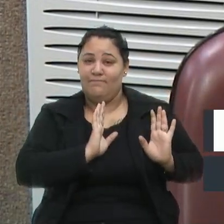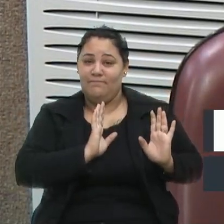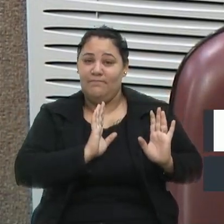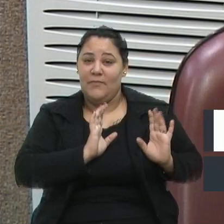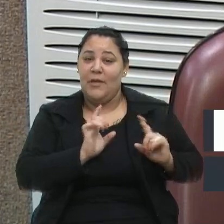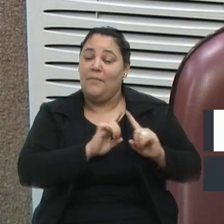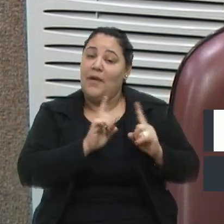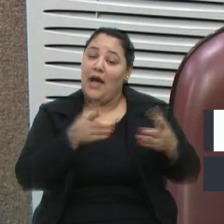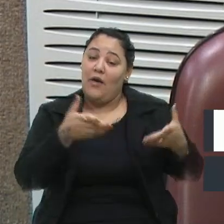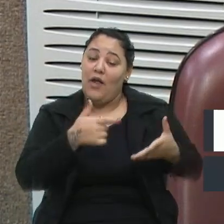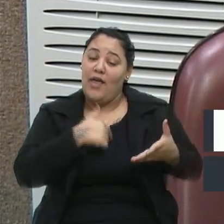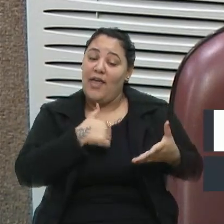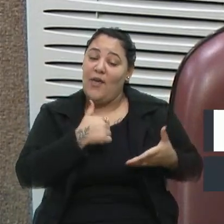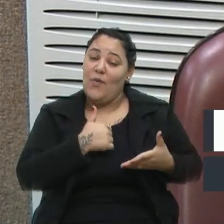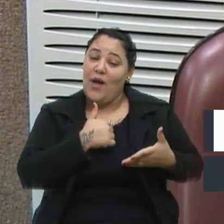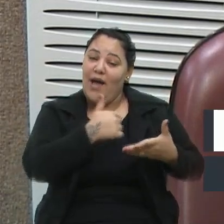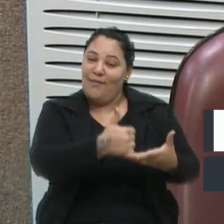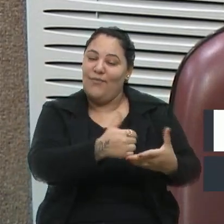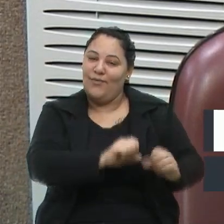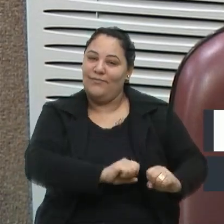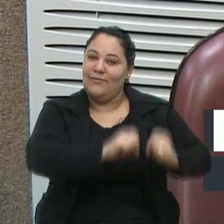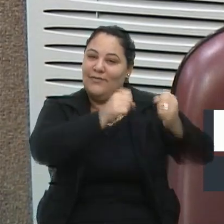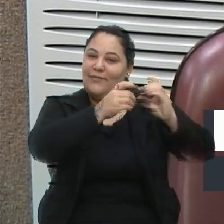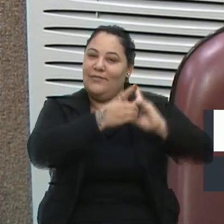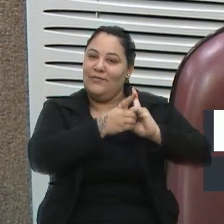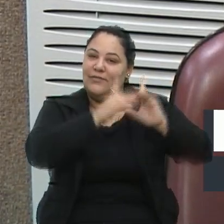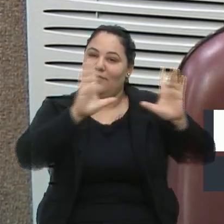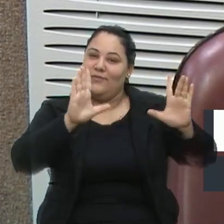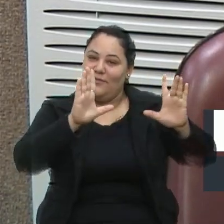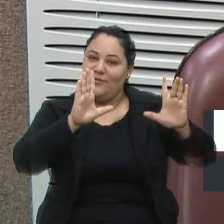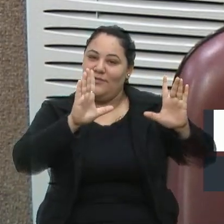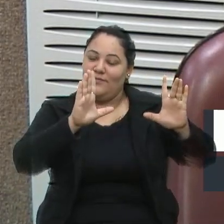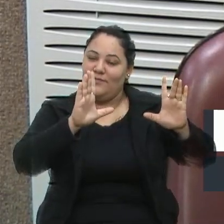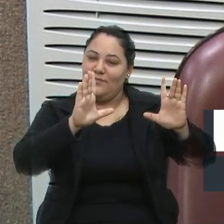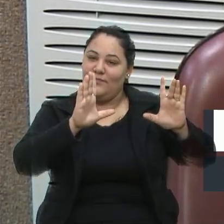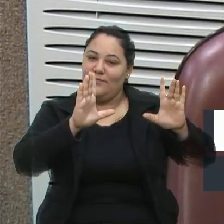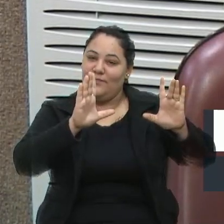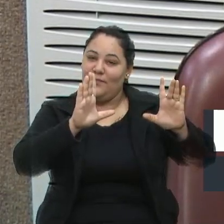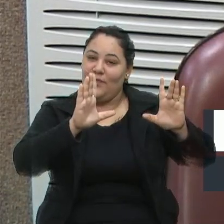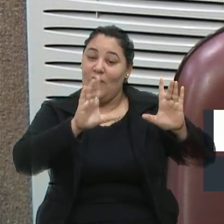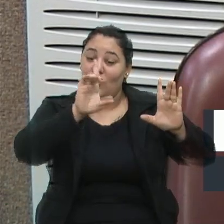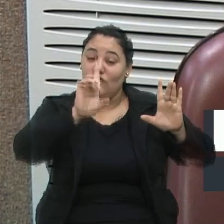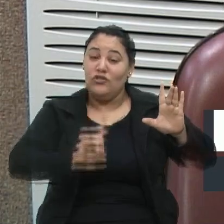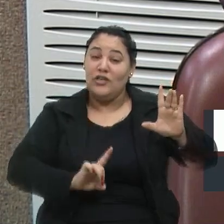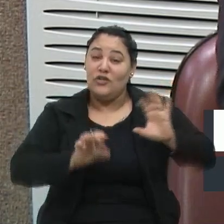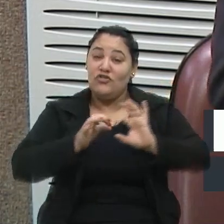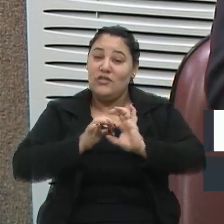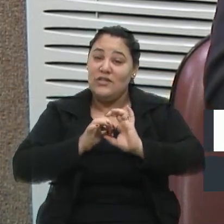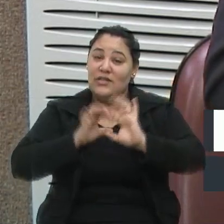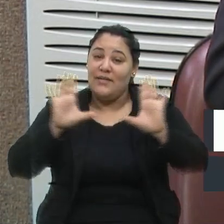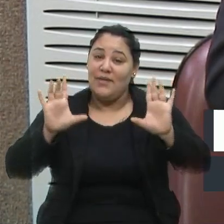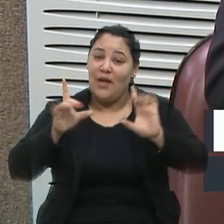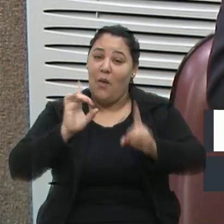Agora, eu defendo a democracia, o direito de ir e vir. Eu acho que essa moção,